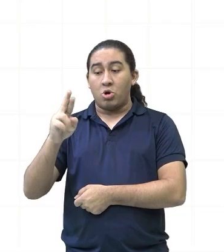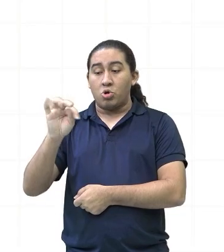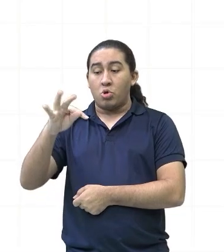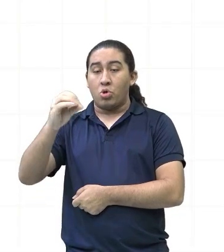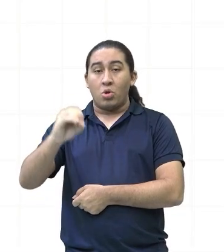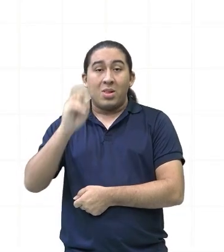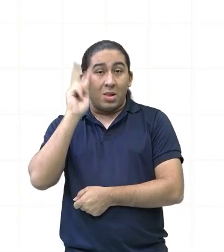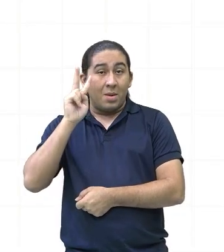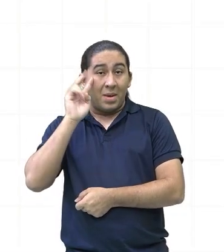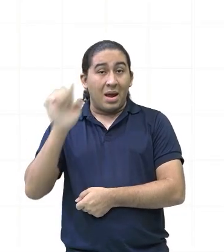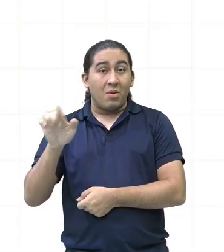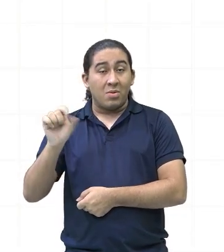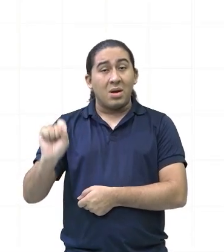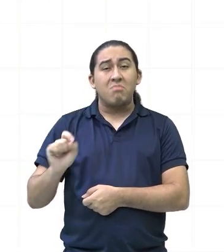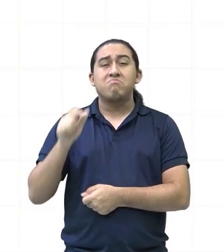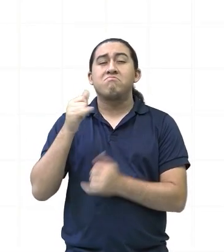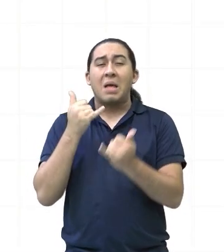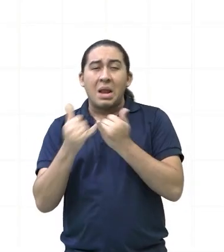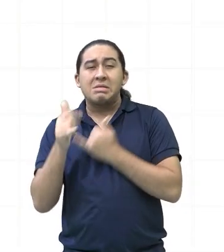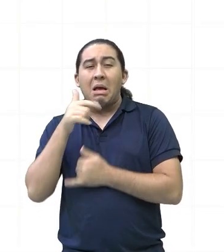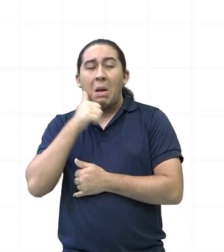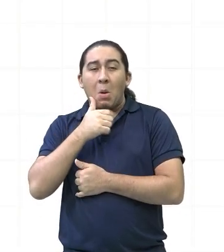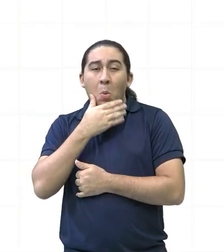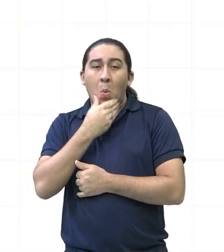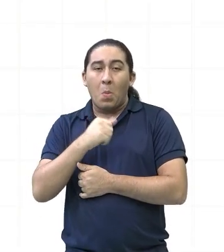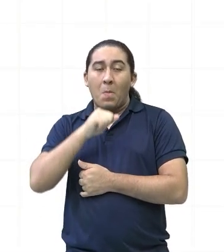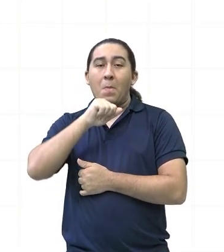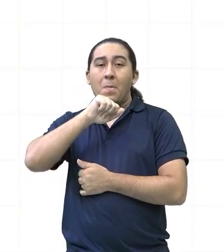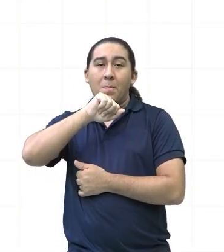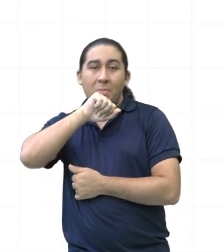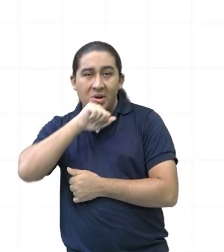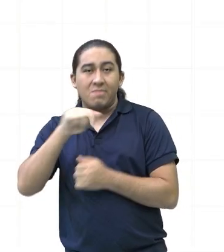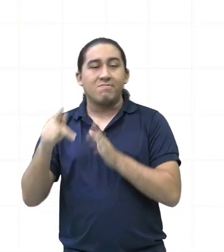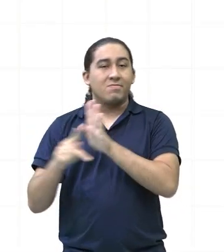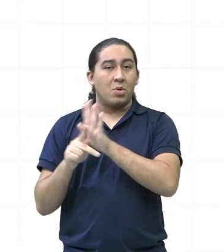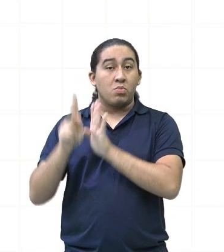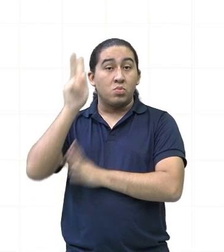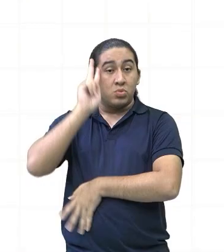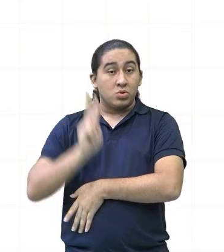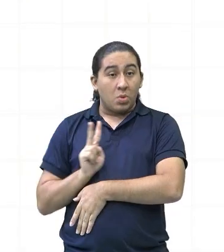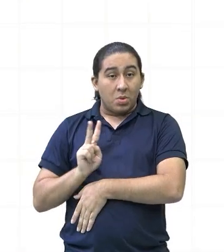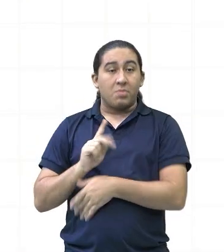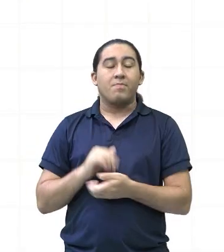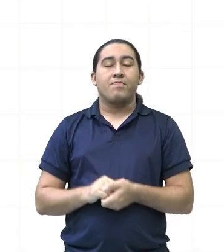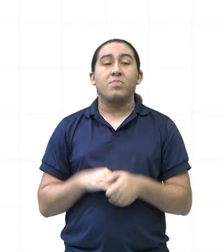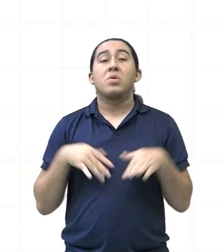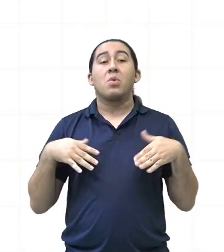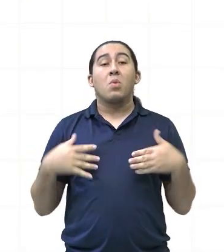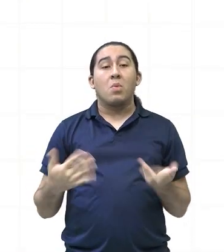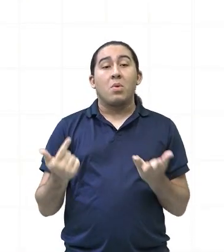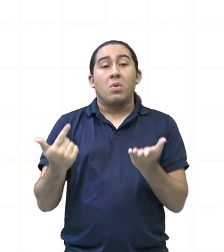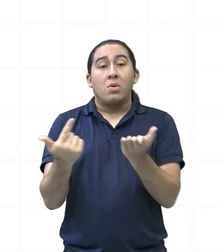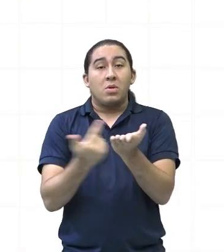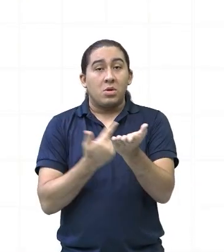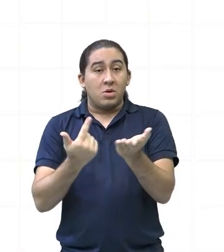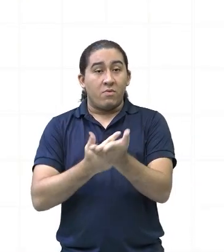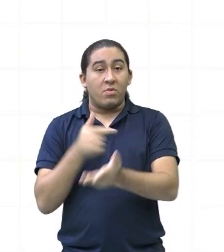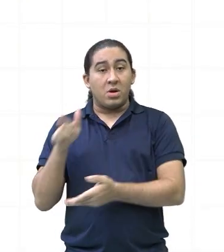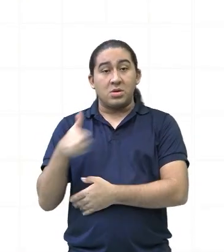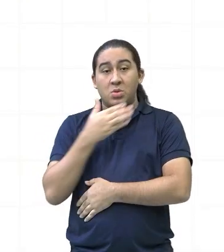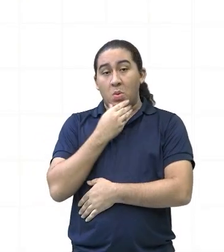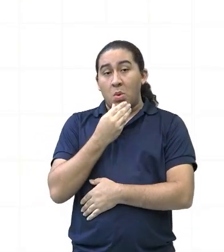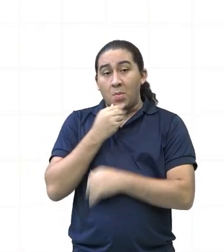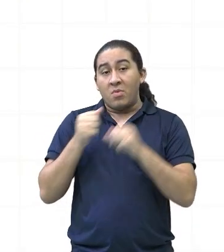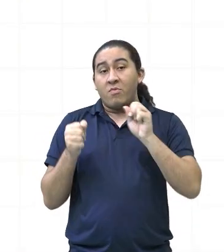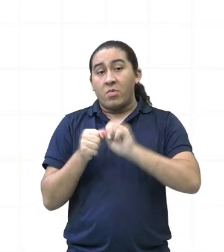pai da história lá da antiguidade. Quais livros importantes, então, que esse filósofo, né, ele